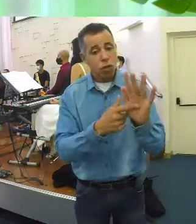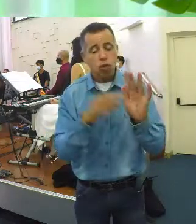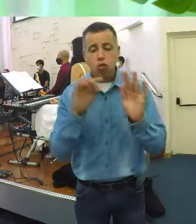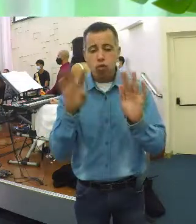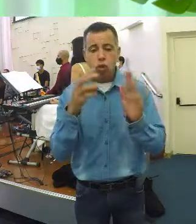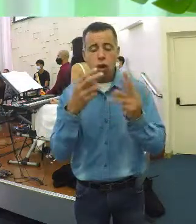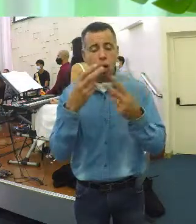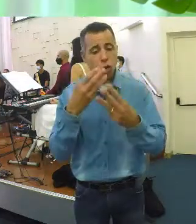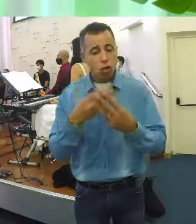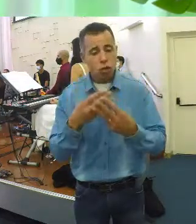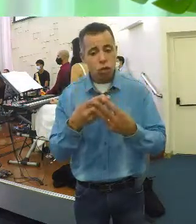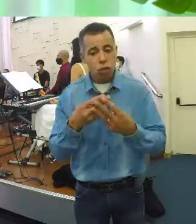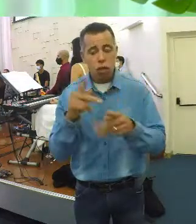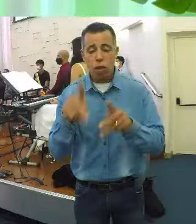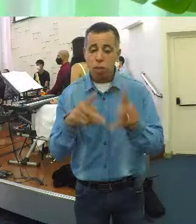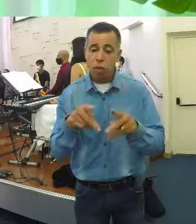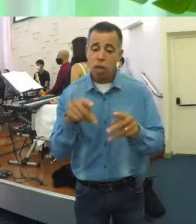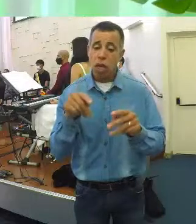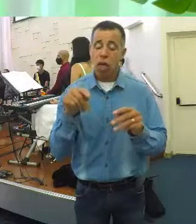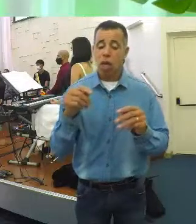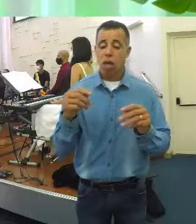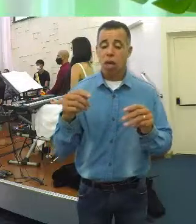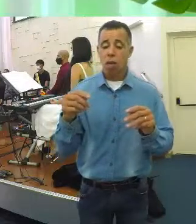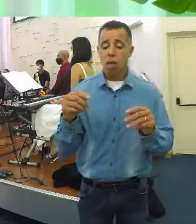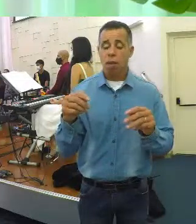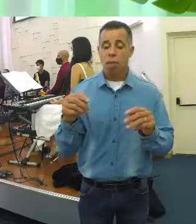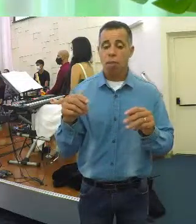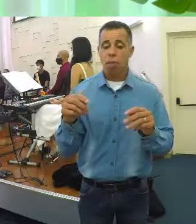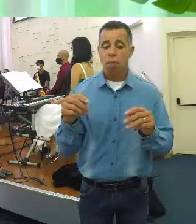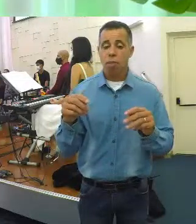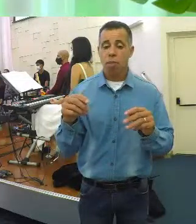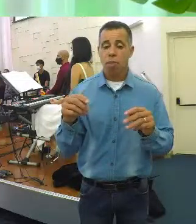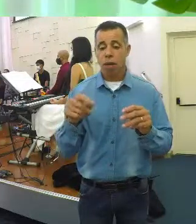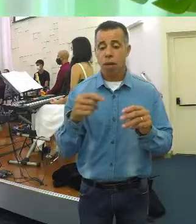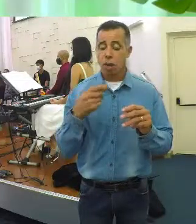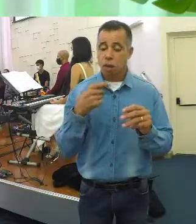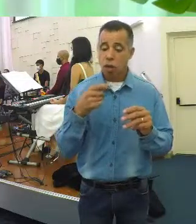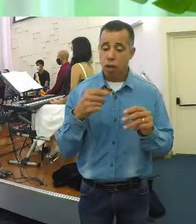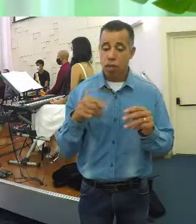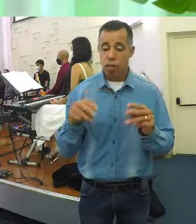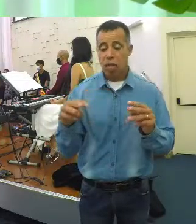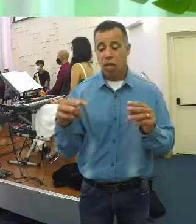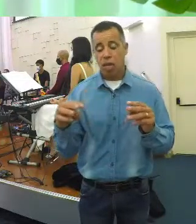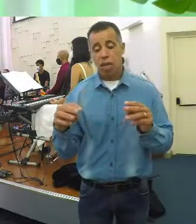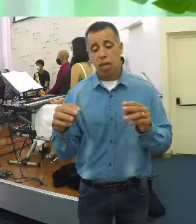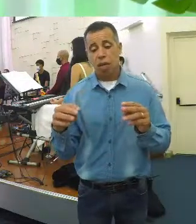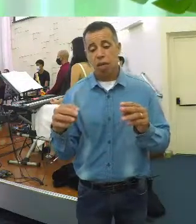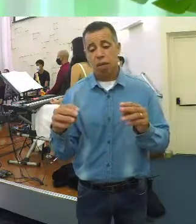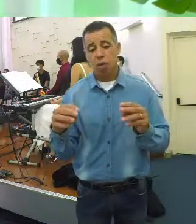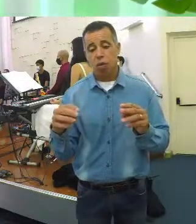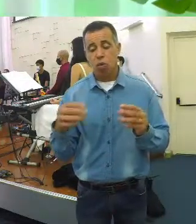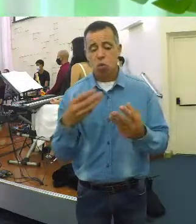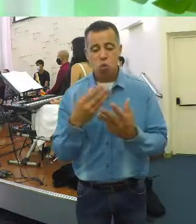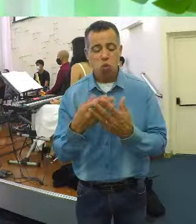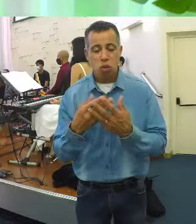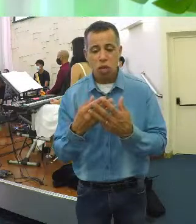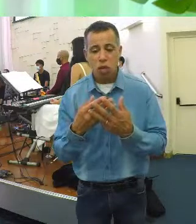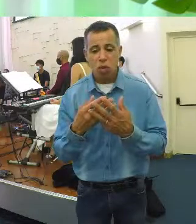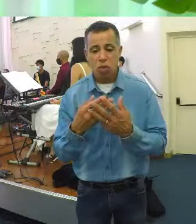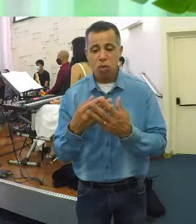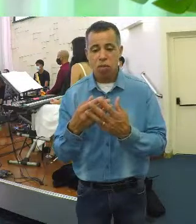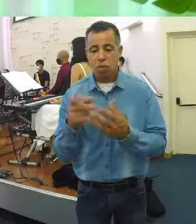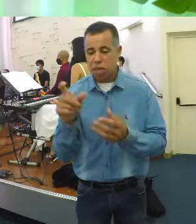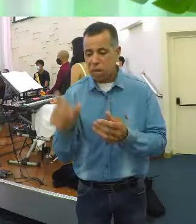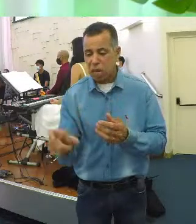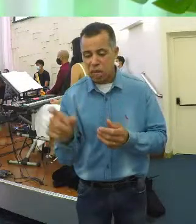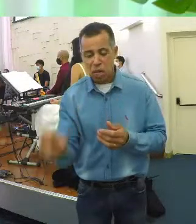rejeitais, já que vocês se julgam indignos da vida eterna, nós vamos falar aos gentios. Alegria, irmãos. Não há aqui